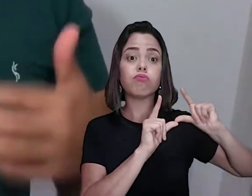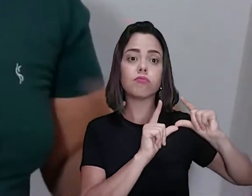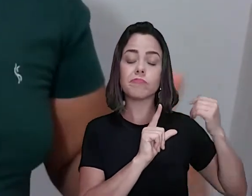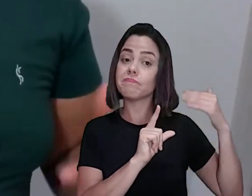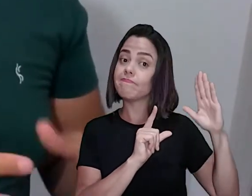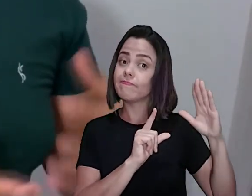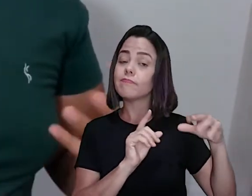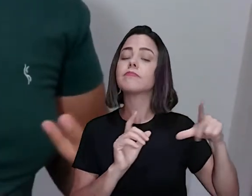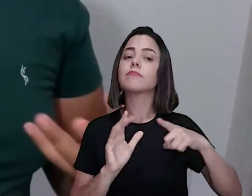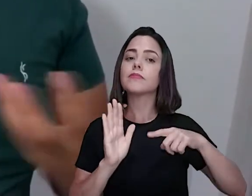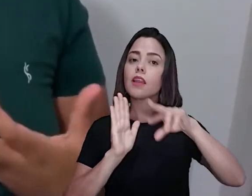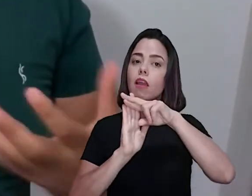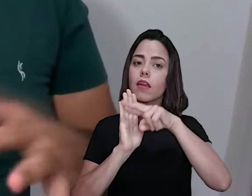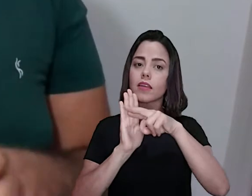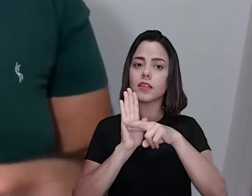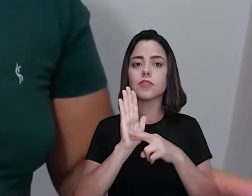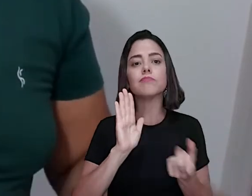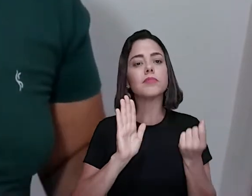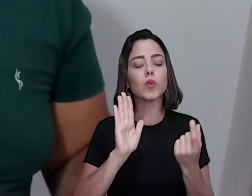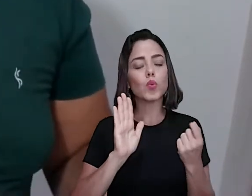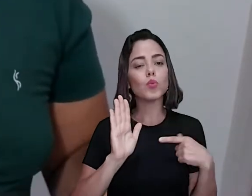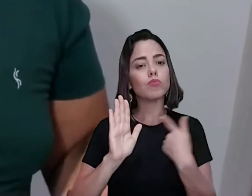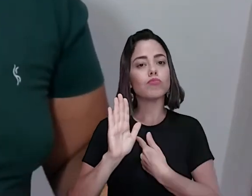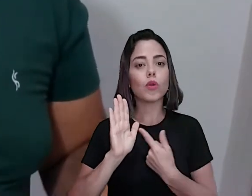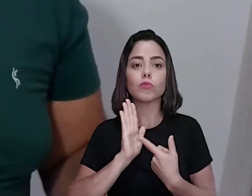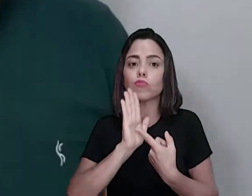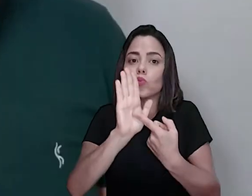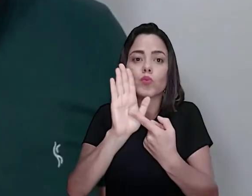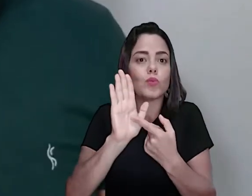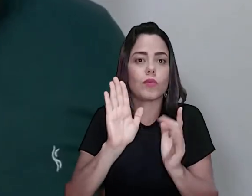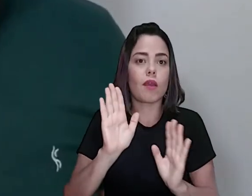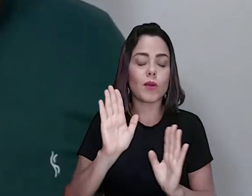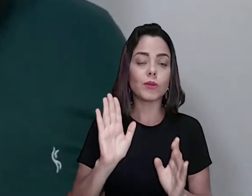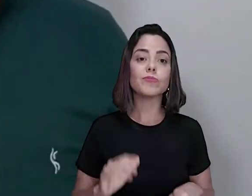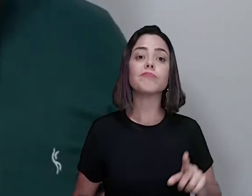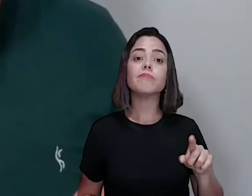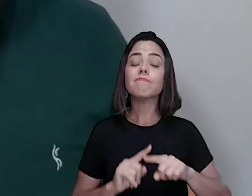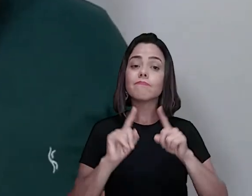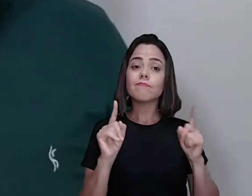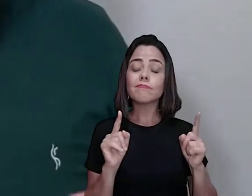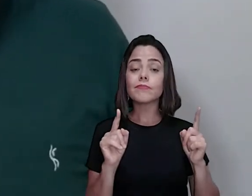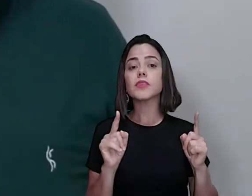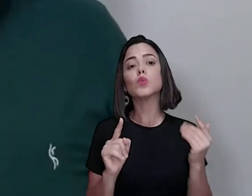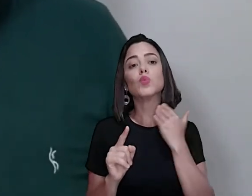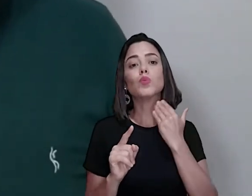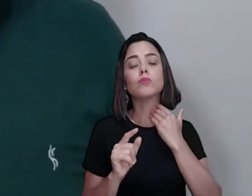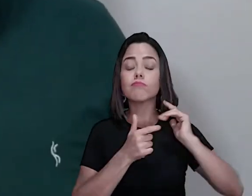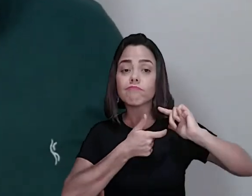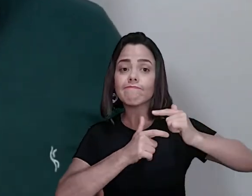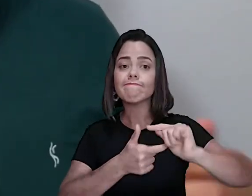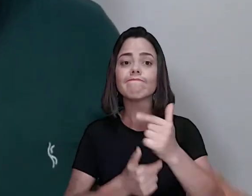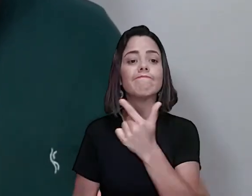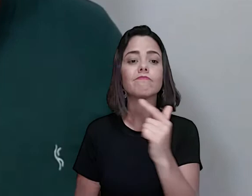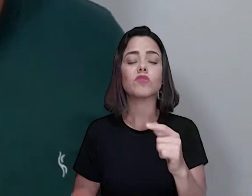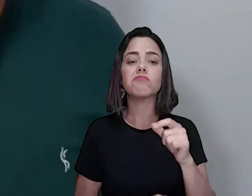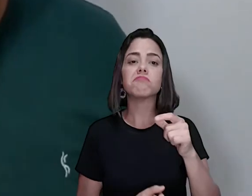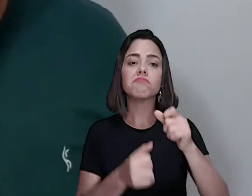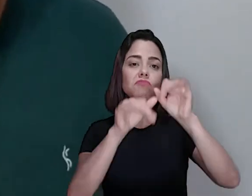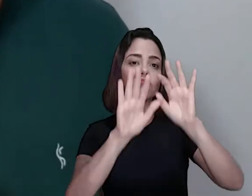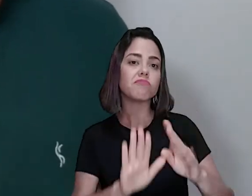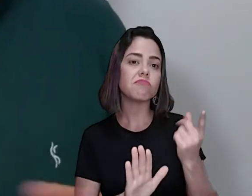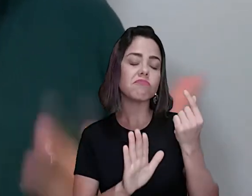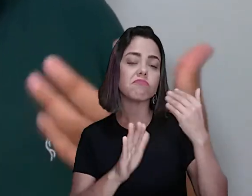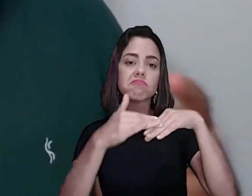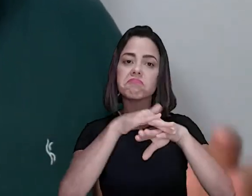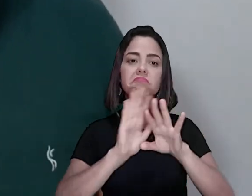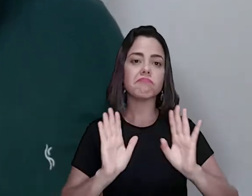tem algumas regrinhas internas lá que a gente não vai esmiuçar nesse vídeo. Já os bancos tradicionais, eles não fazem muito isso. Se você deixar o dinheiro lá,